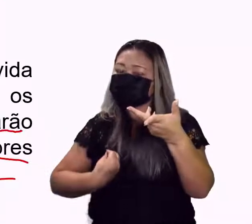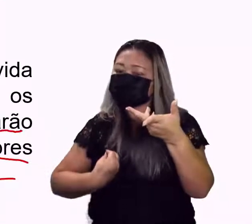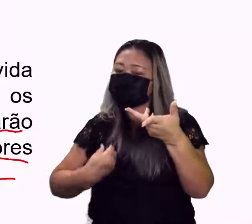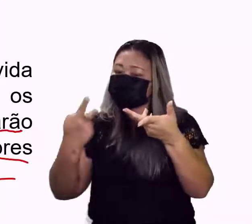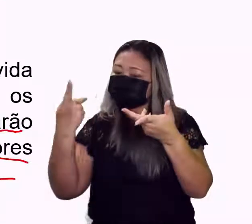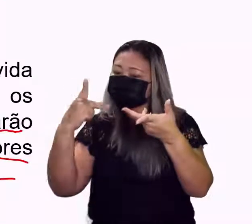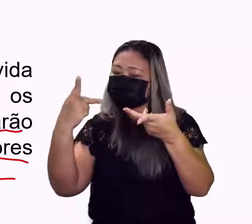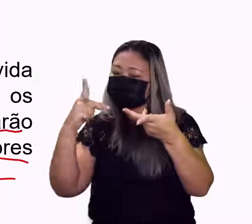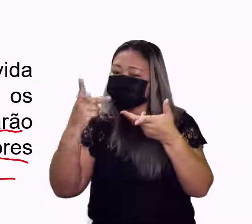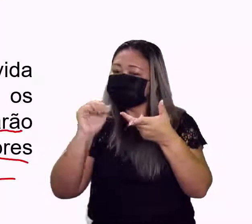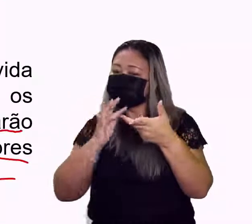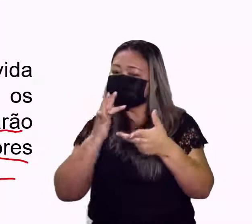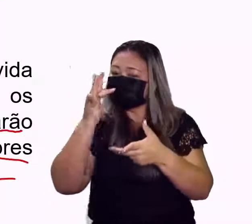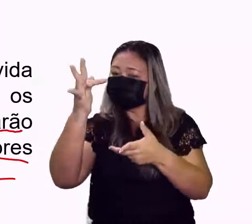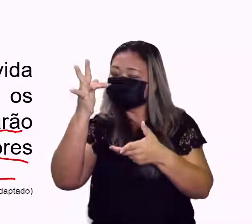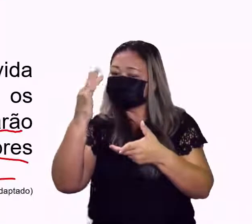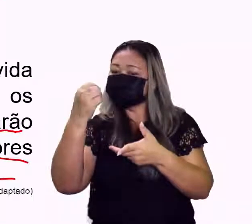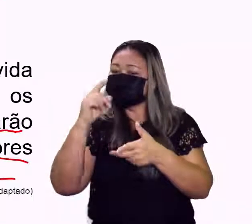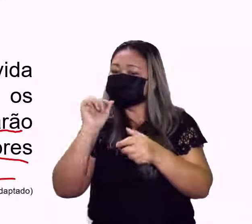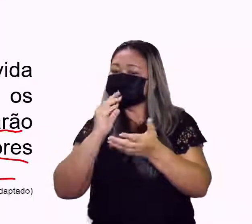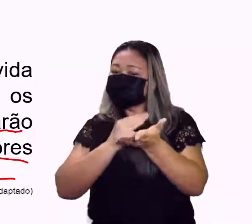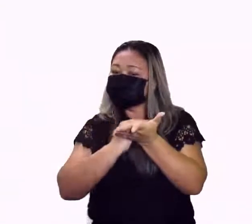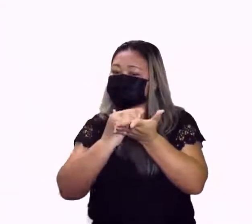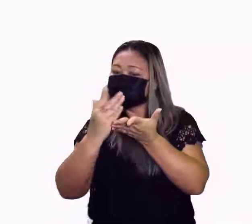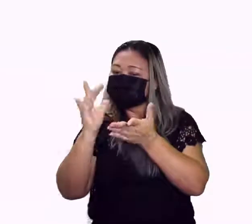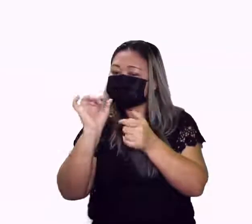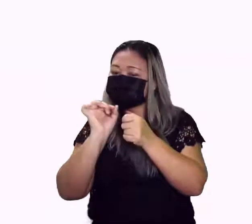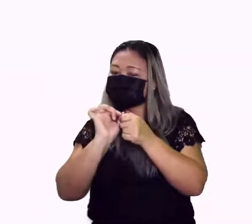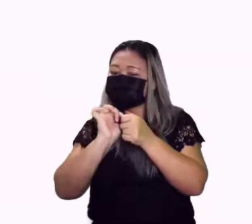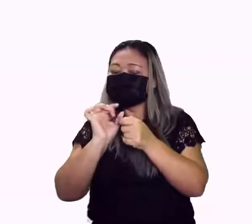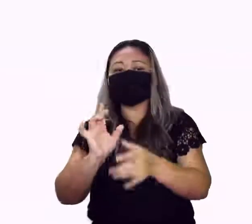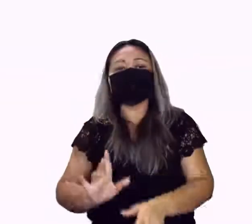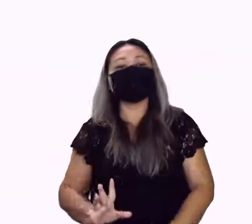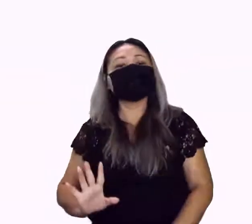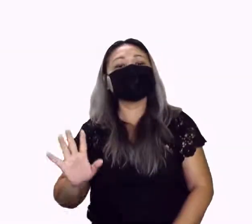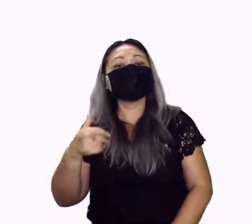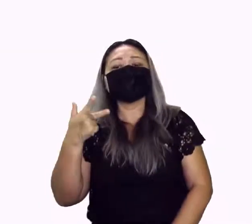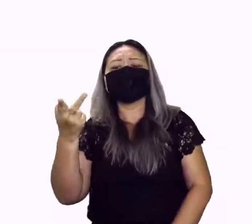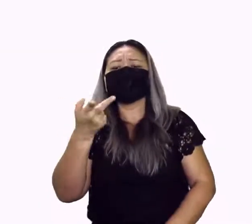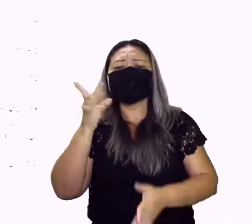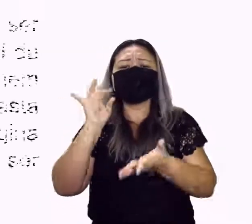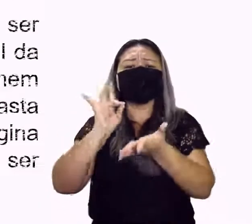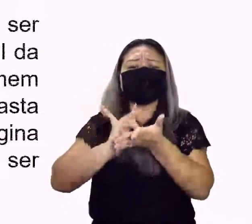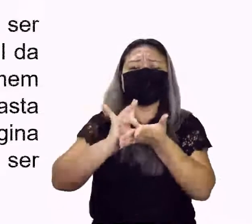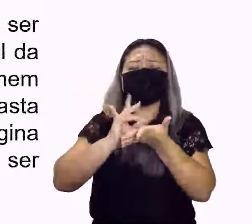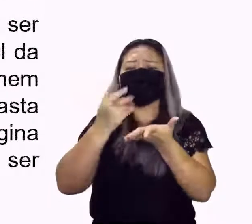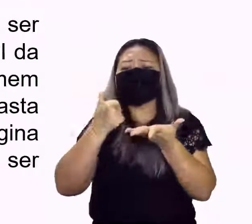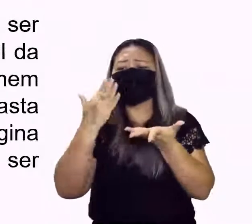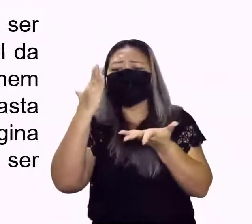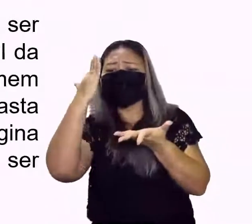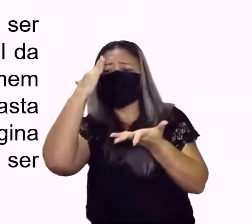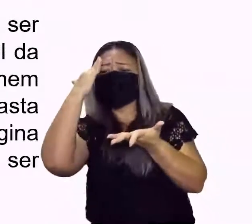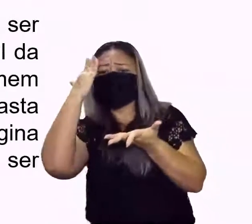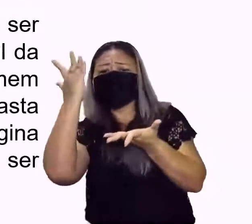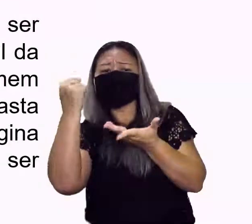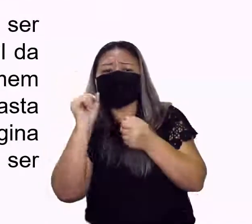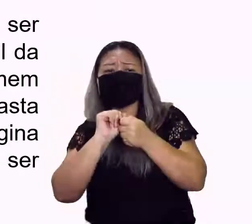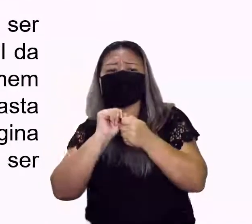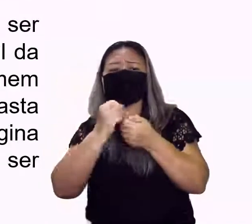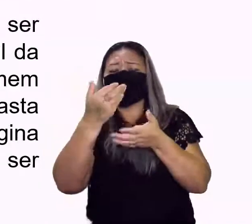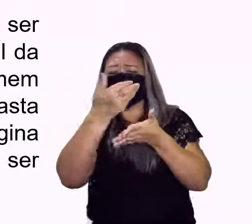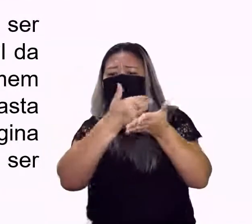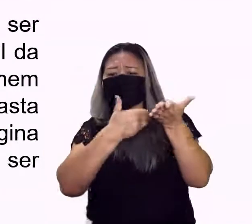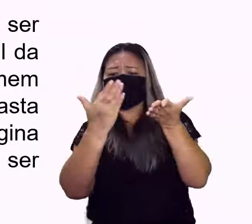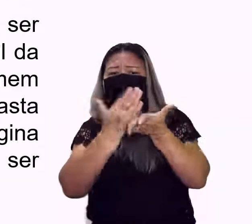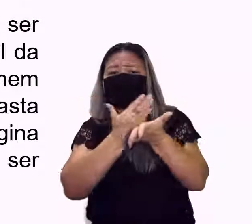para a sua vida, para o seu futuro. Comece a fazer. A busca pela verdade e pela sabedoria. Na obra de Platão,